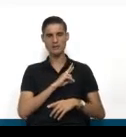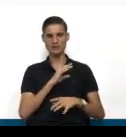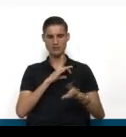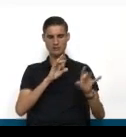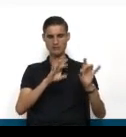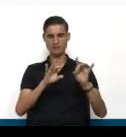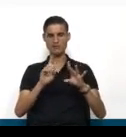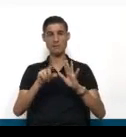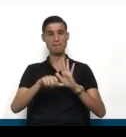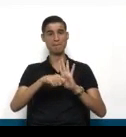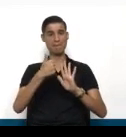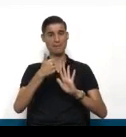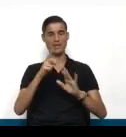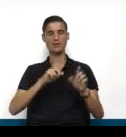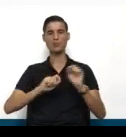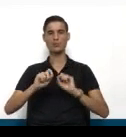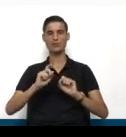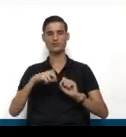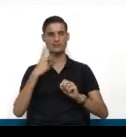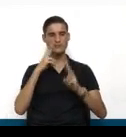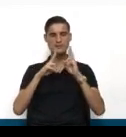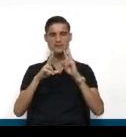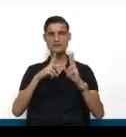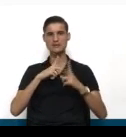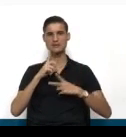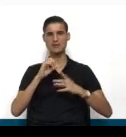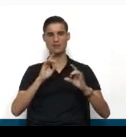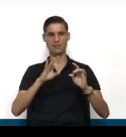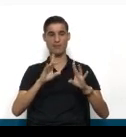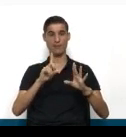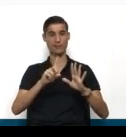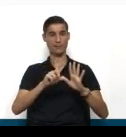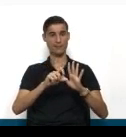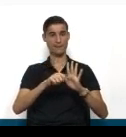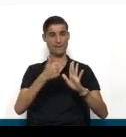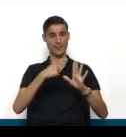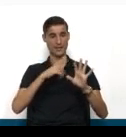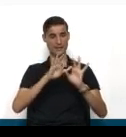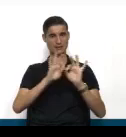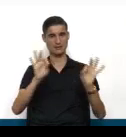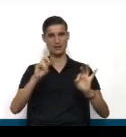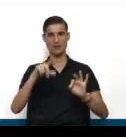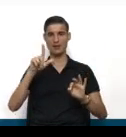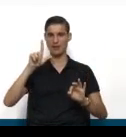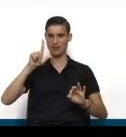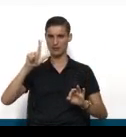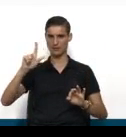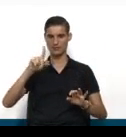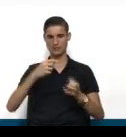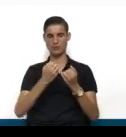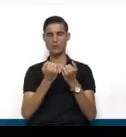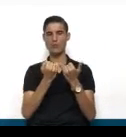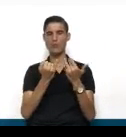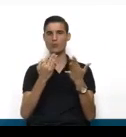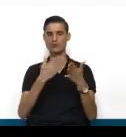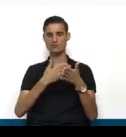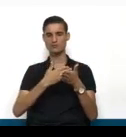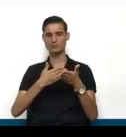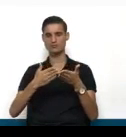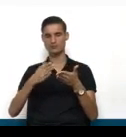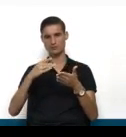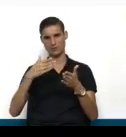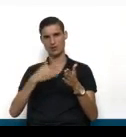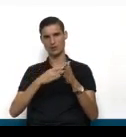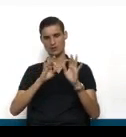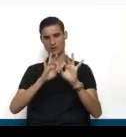representações. Primeira, aqui nós temos um comprimento L, que é o comprimento da minha corda,